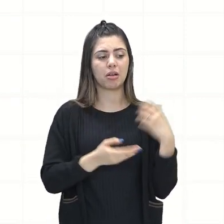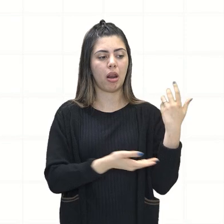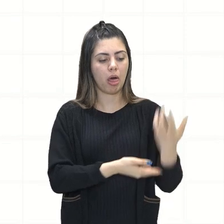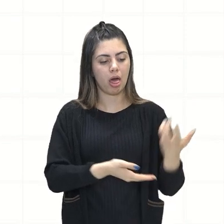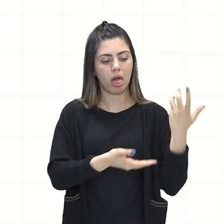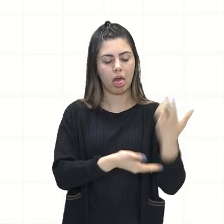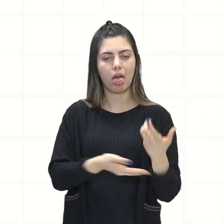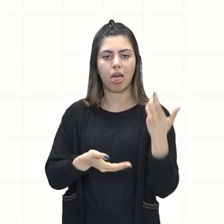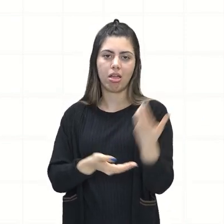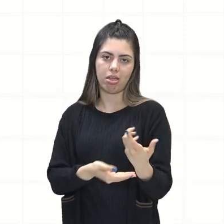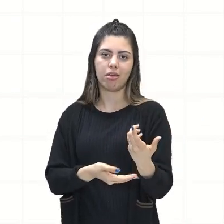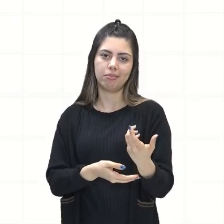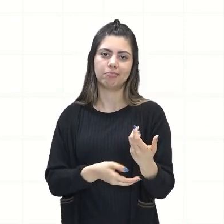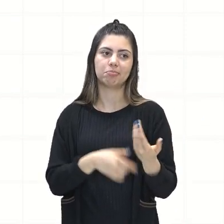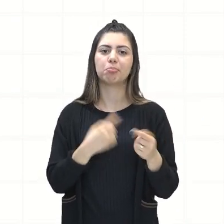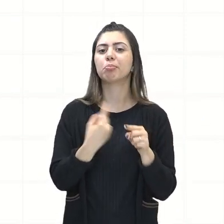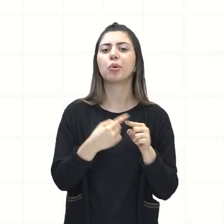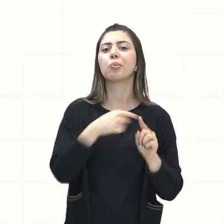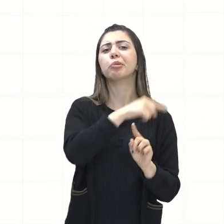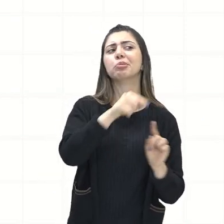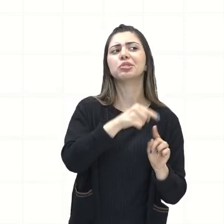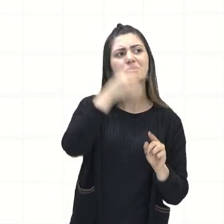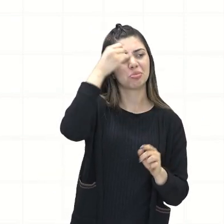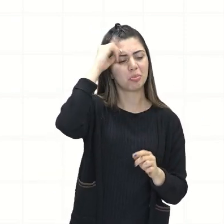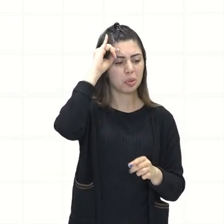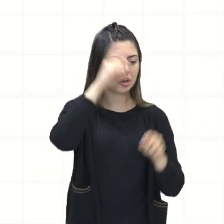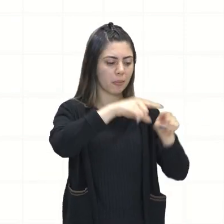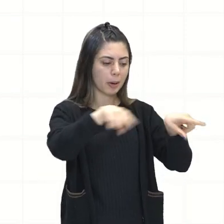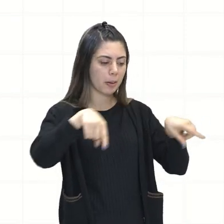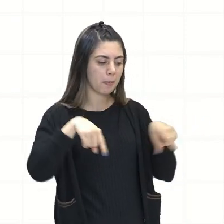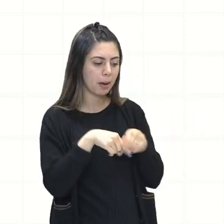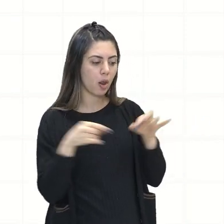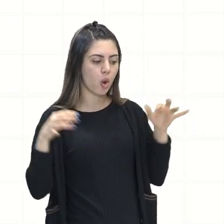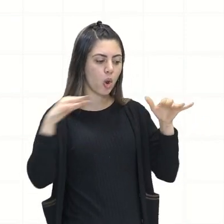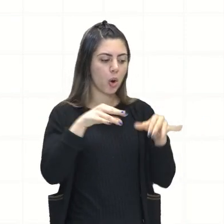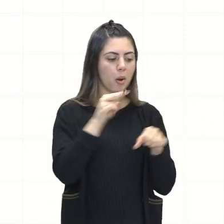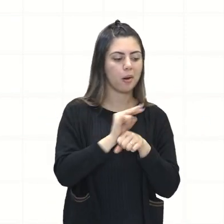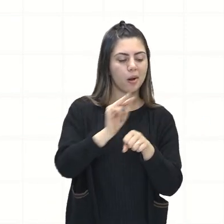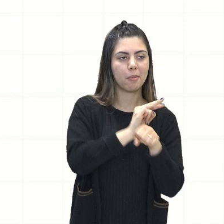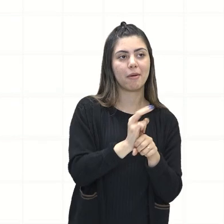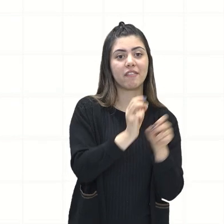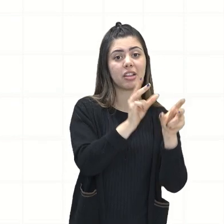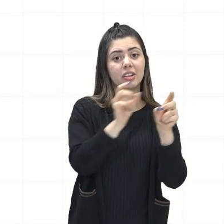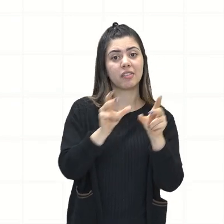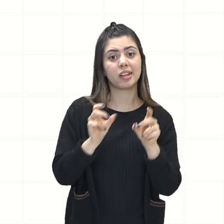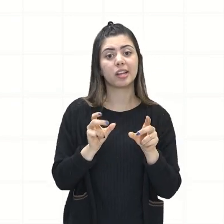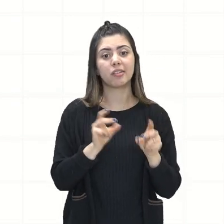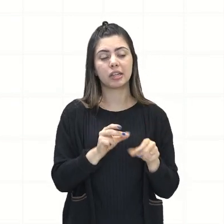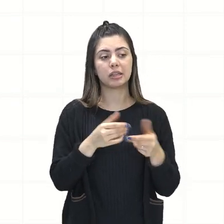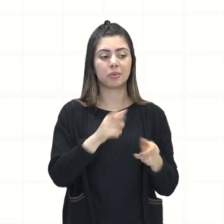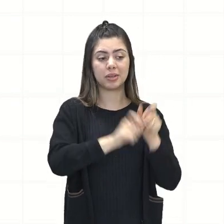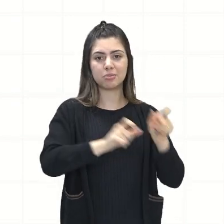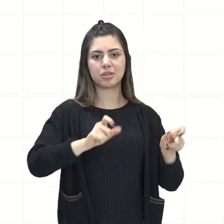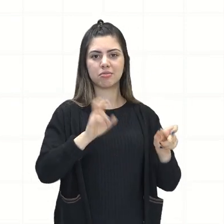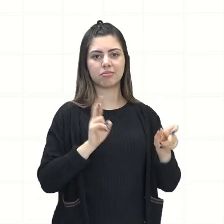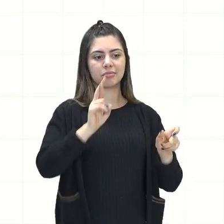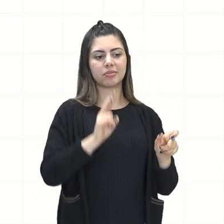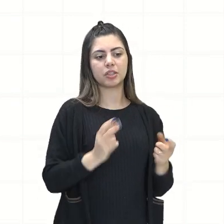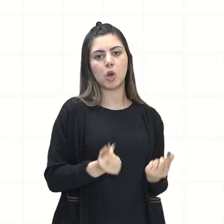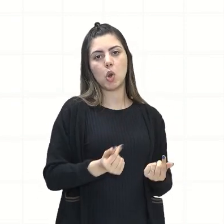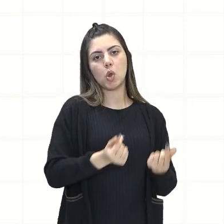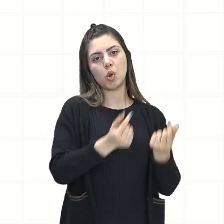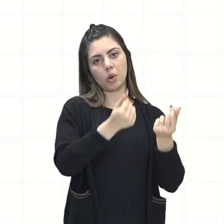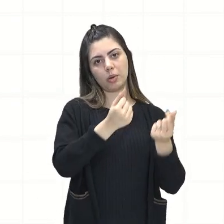colocar boi no pasto, para criar boi, né? Para criar gado, para poder mandar para fora e para enriquecer as pessoas que são donas desses terrenos,